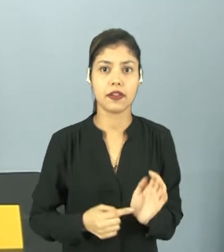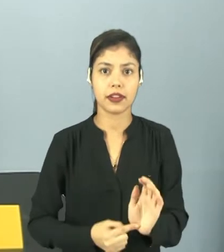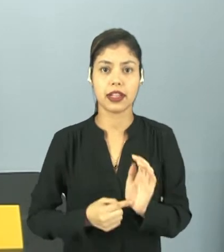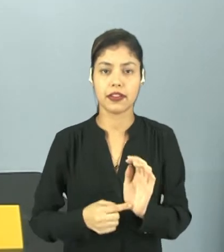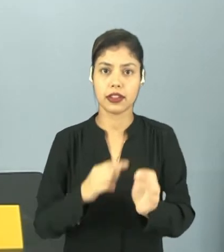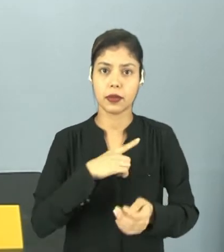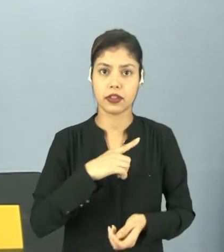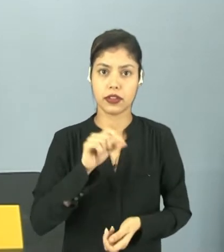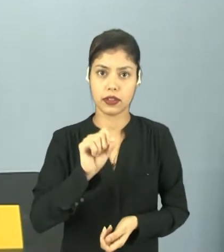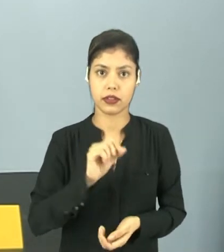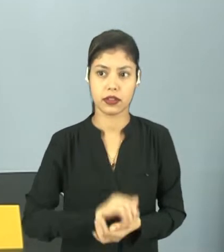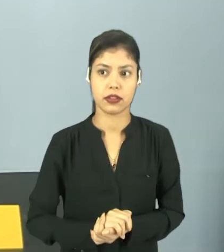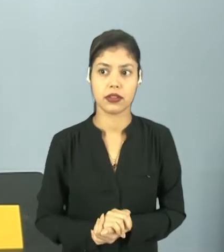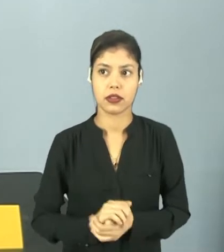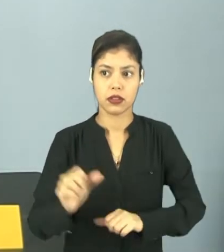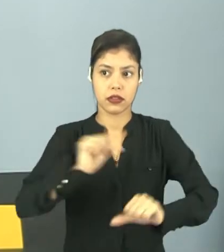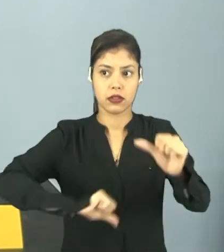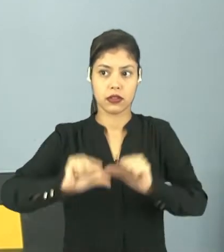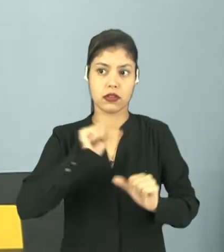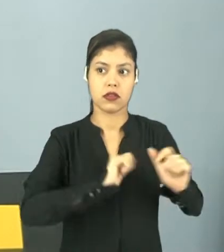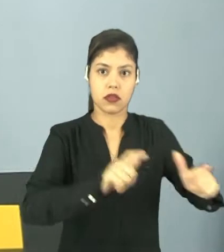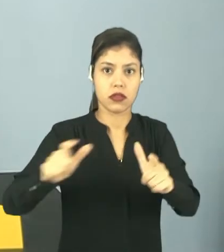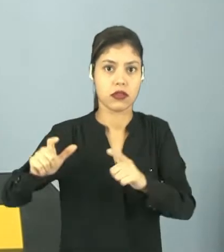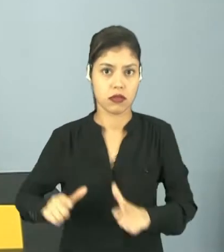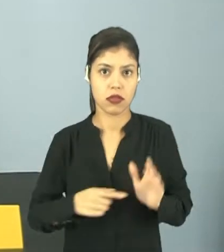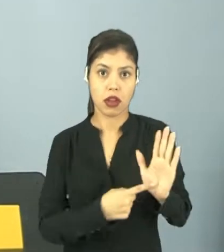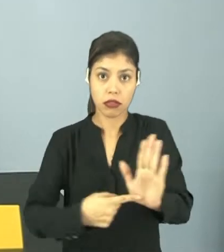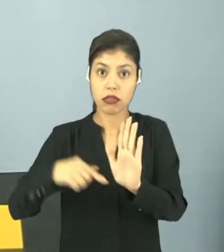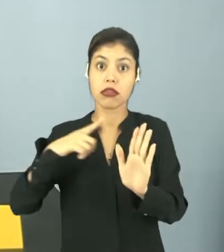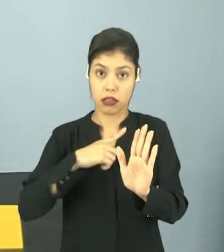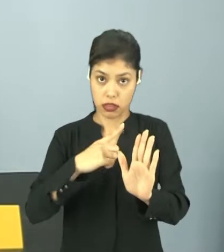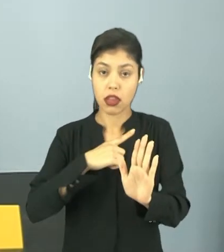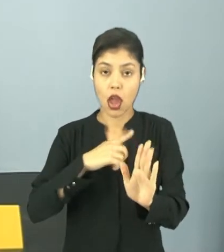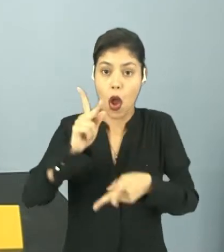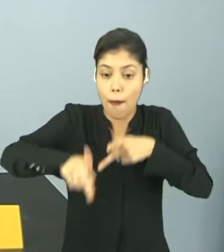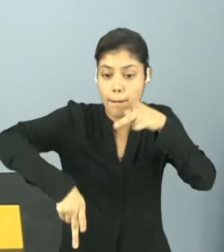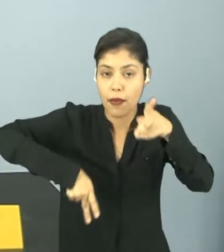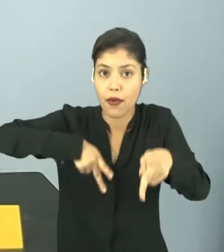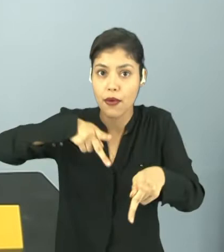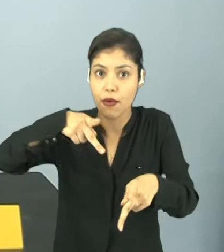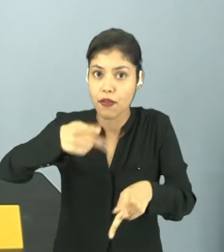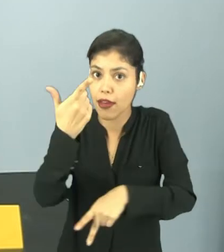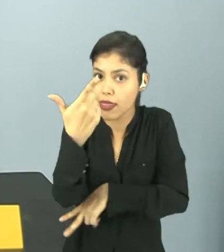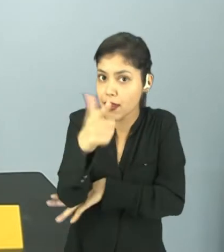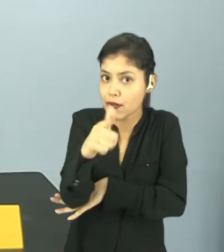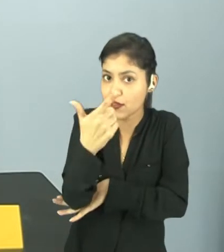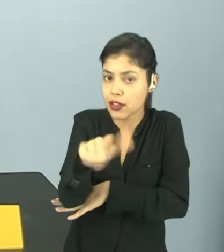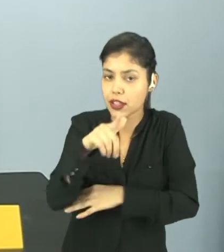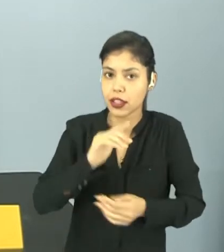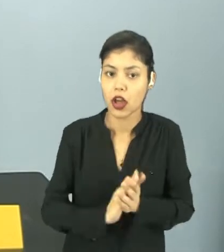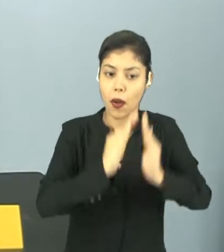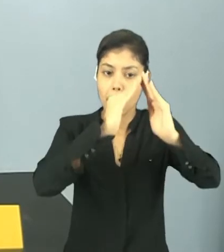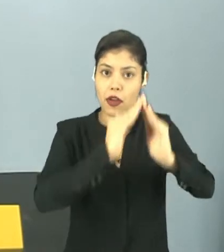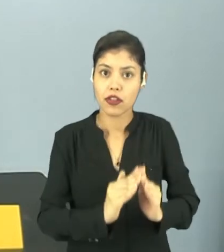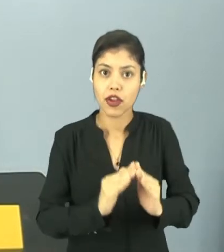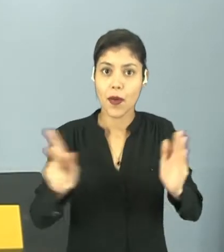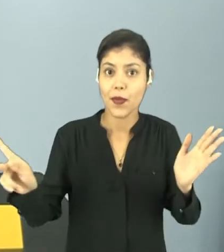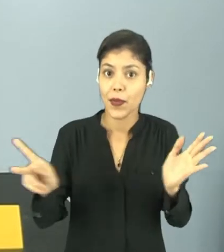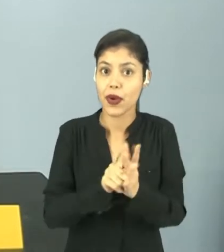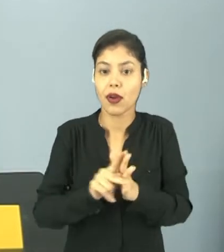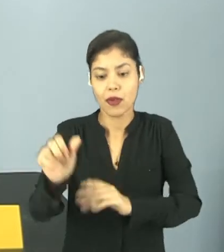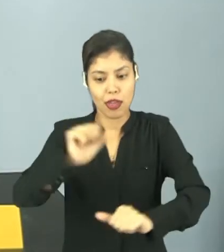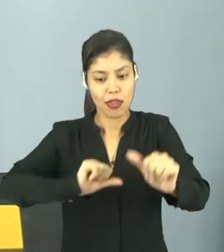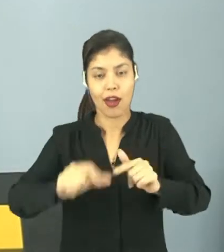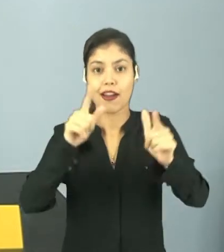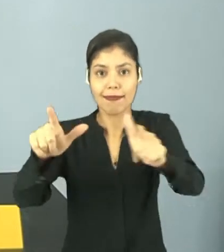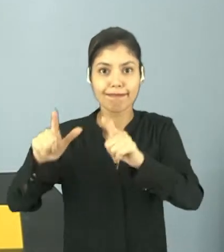dizer? O povo nômade é como aqueles povos que não tinham moradia fixa, eles não paravam